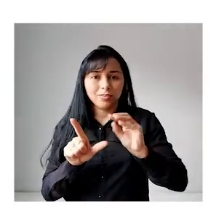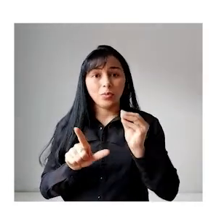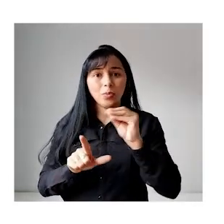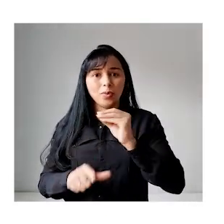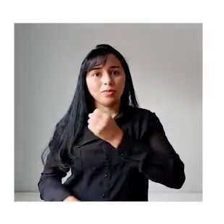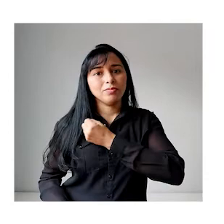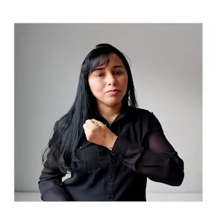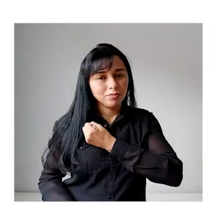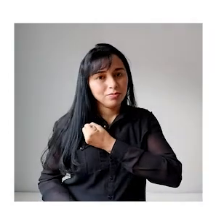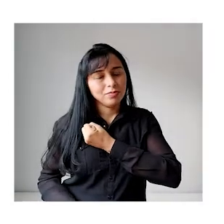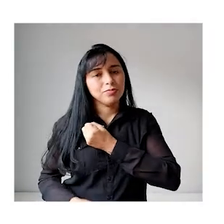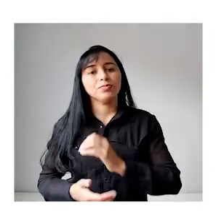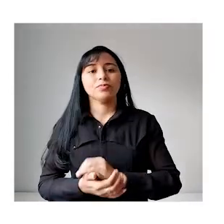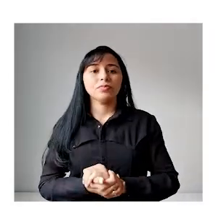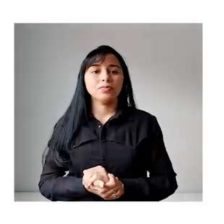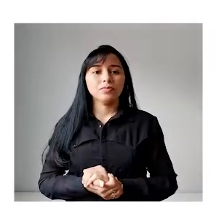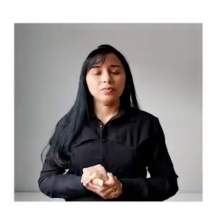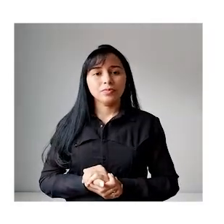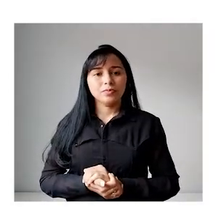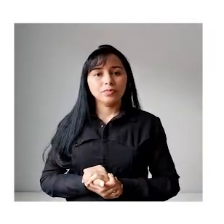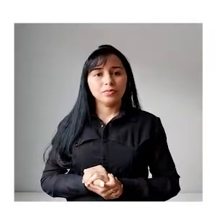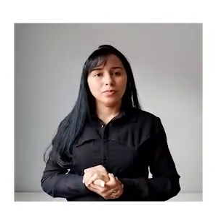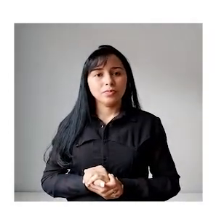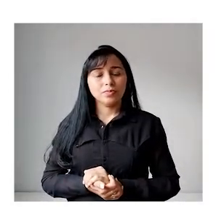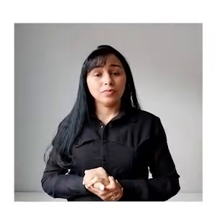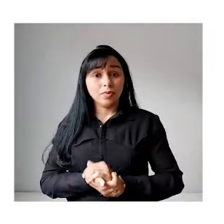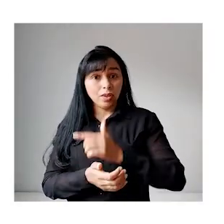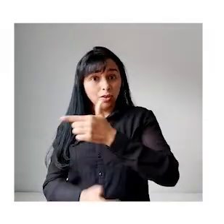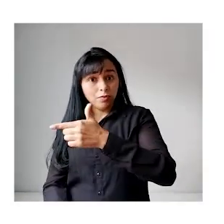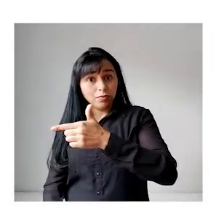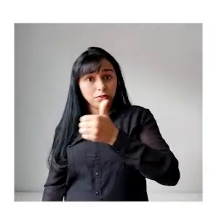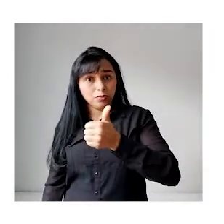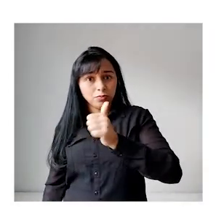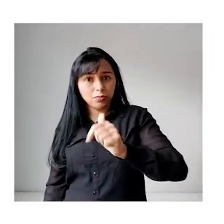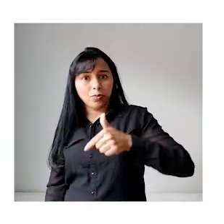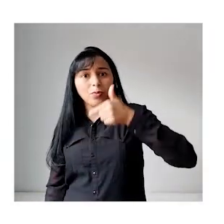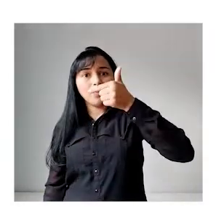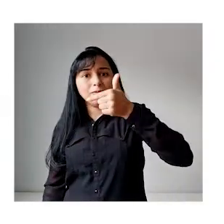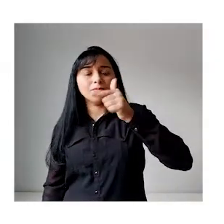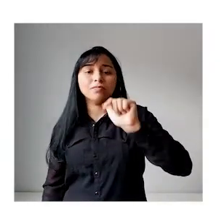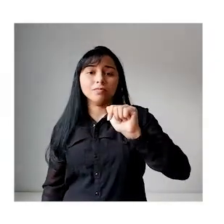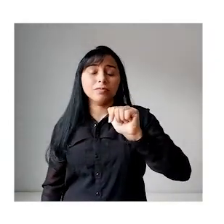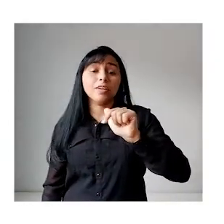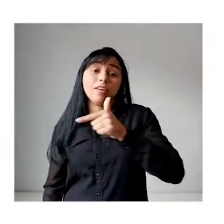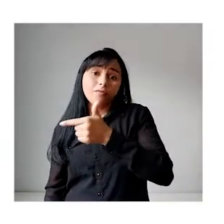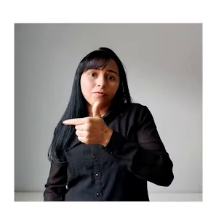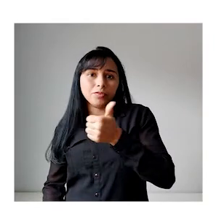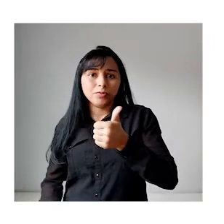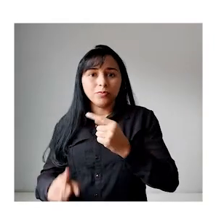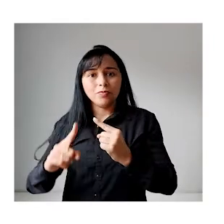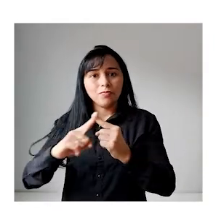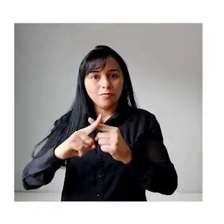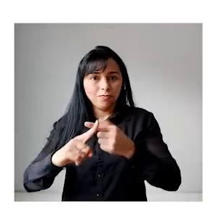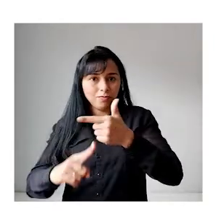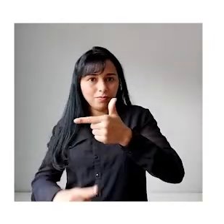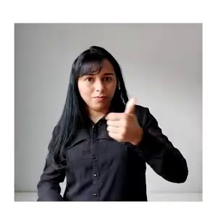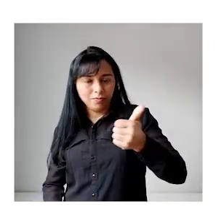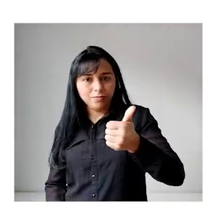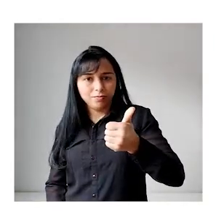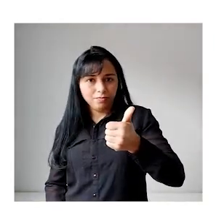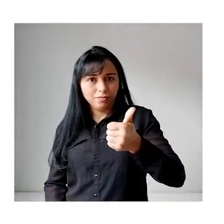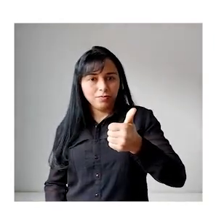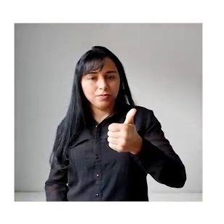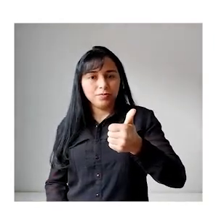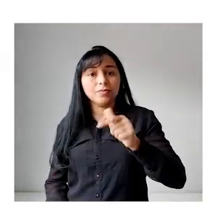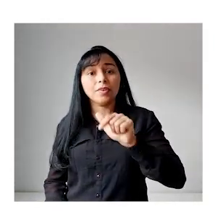as operações aqui dentro da raiz. Então, 21 ao quadrado é 21 vezes 21. Realizando essa conta, a